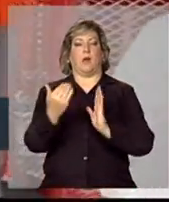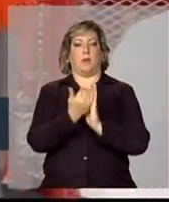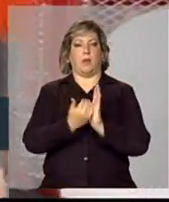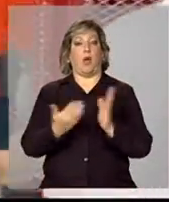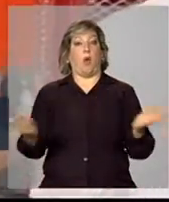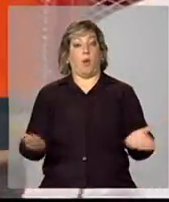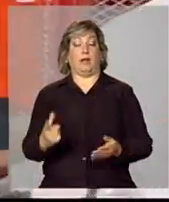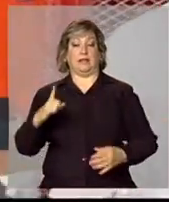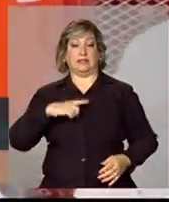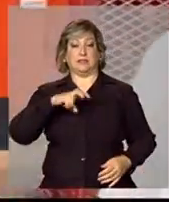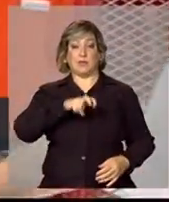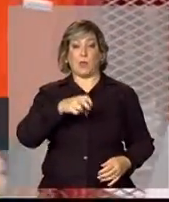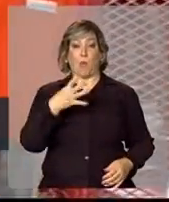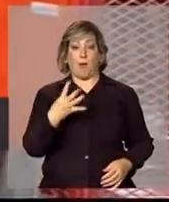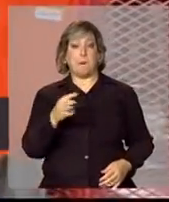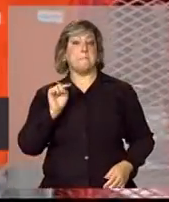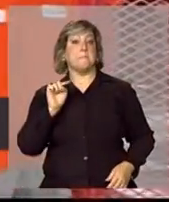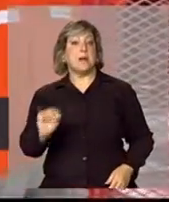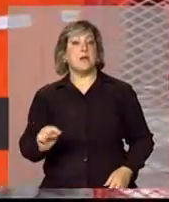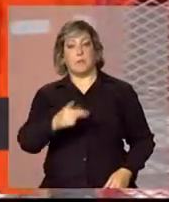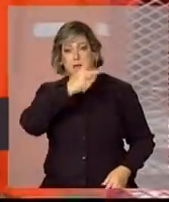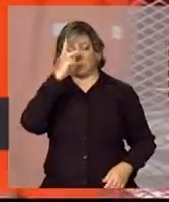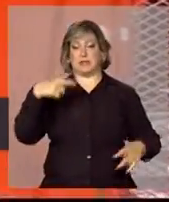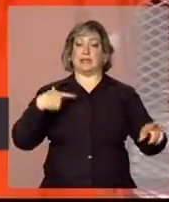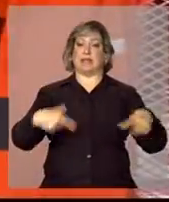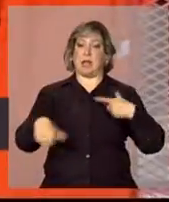emprega 54.000